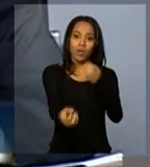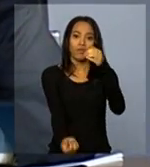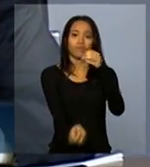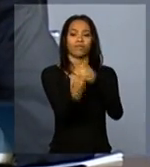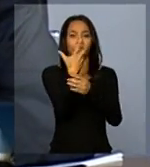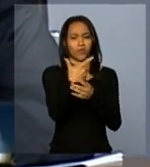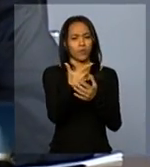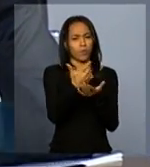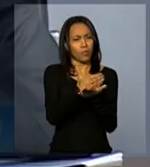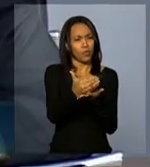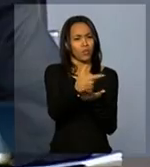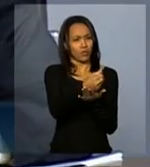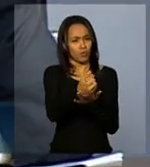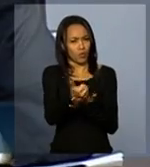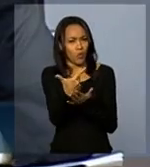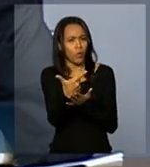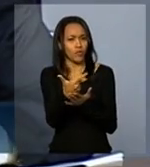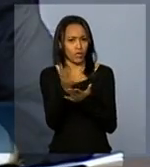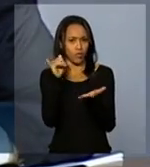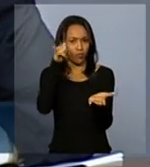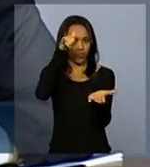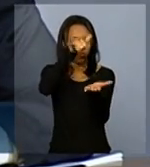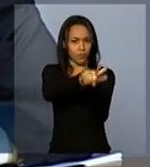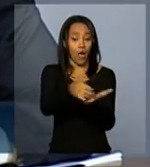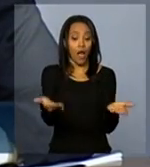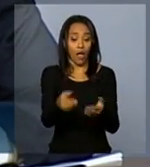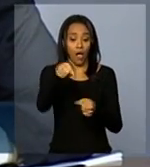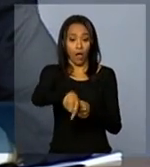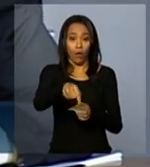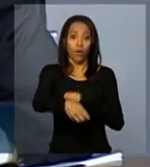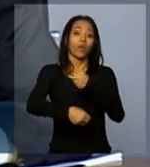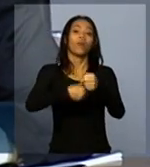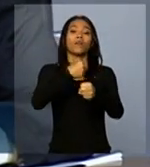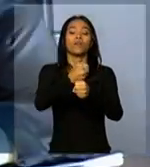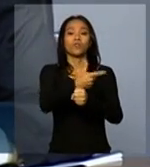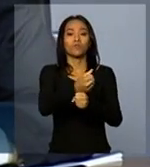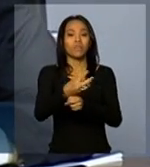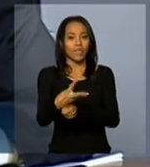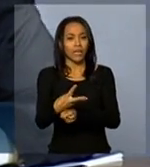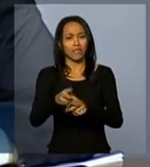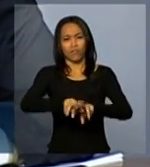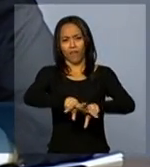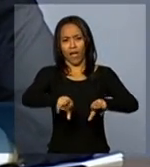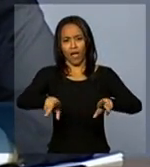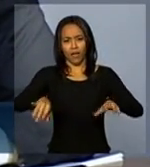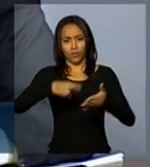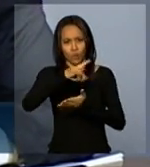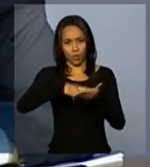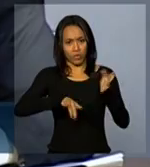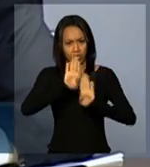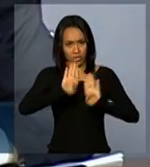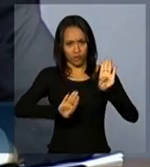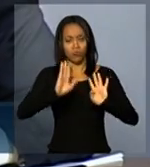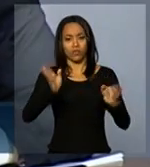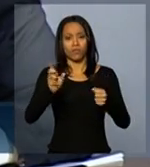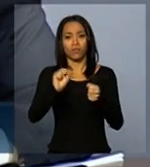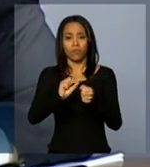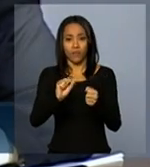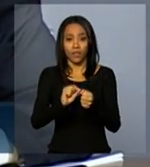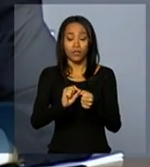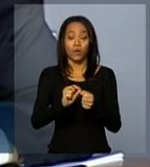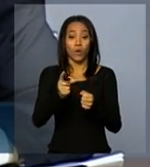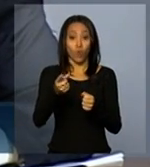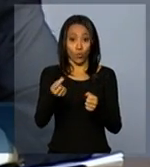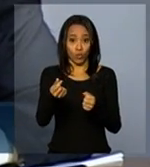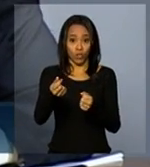em 2012, os aeroportos. Agora, em 2013, foram feitas várias licitações, cujo investimento